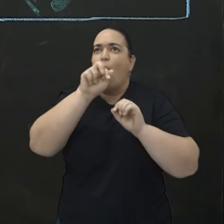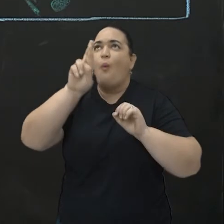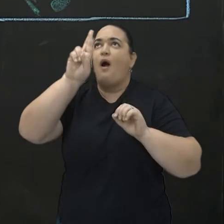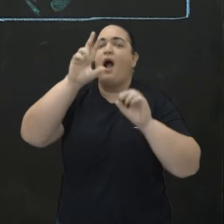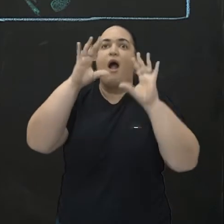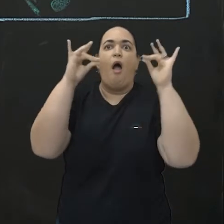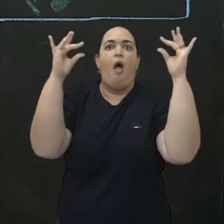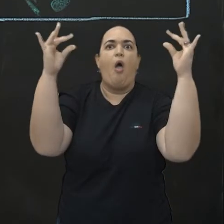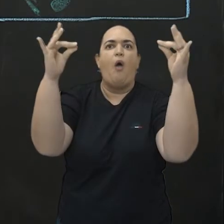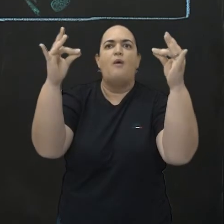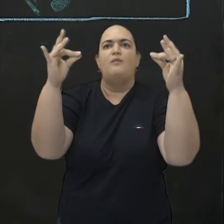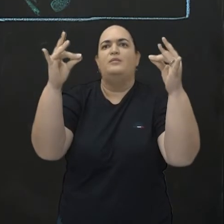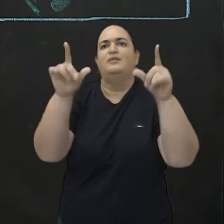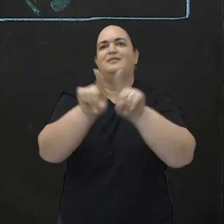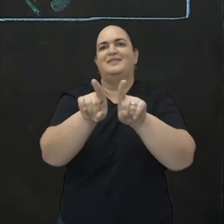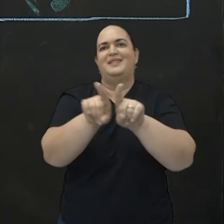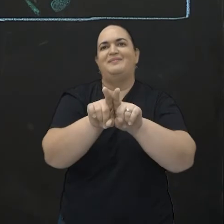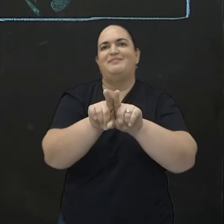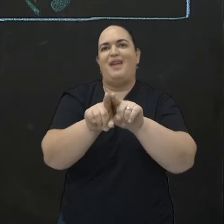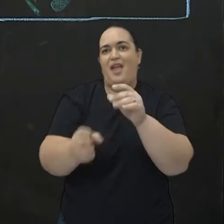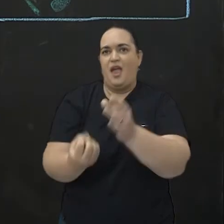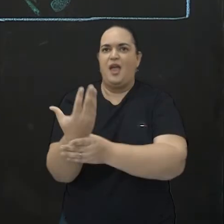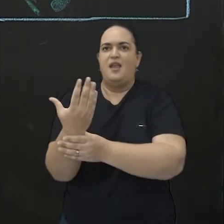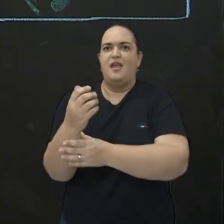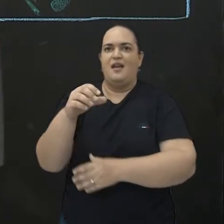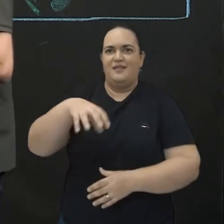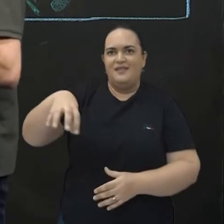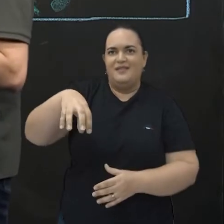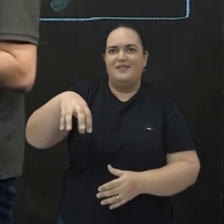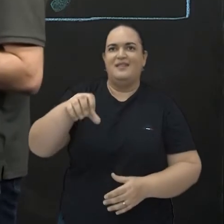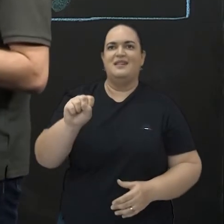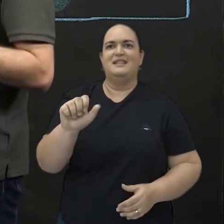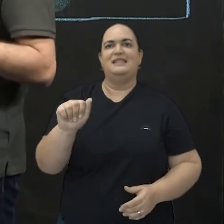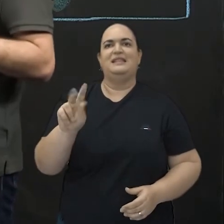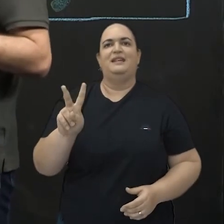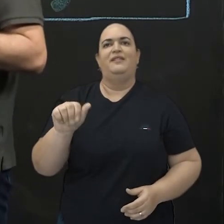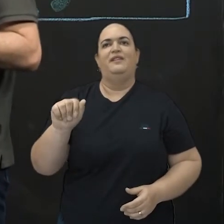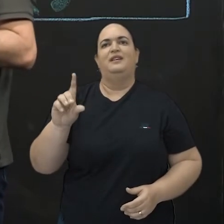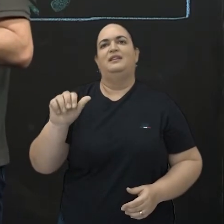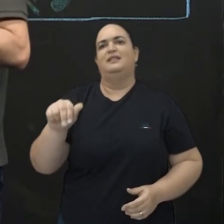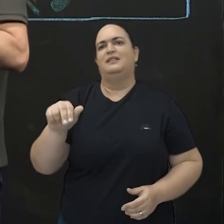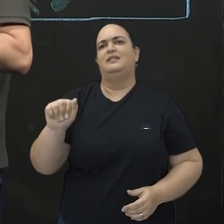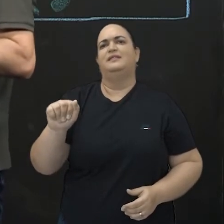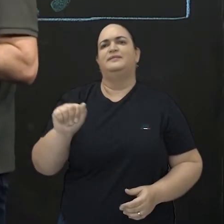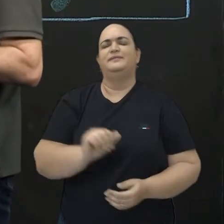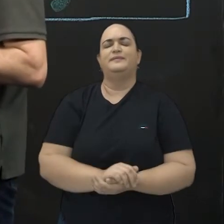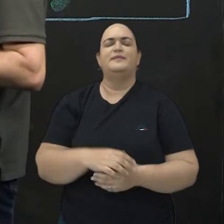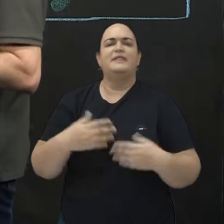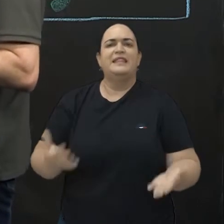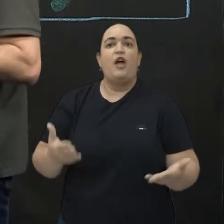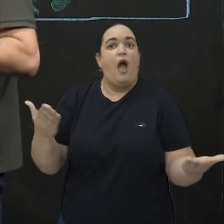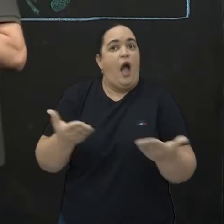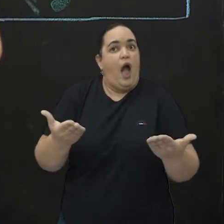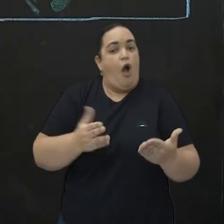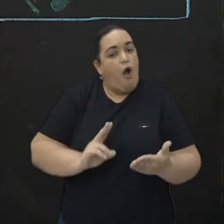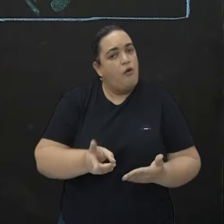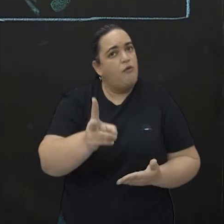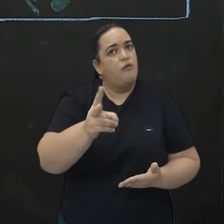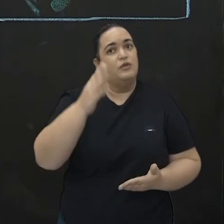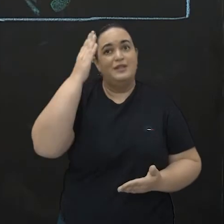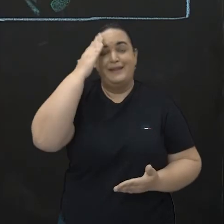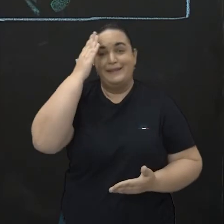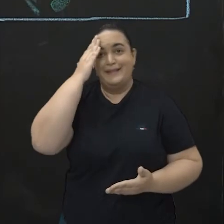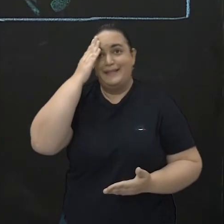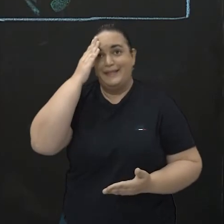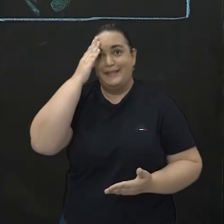então pequenas áreas de savanas. Nessa situação, vamos dar continuidade entendendo agora a região do Extremo Oriente,